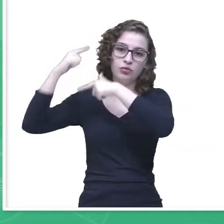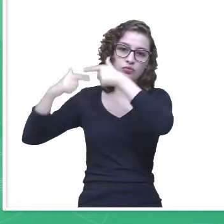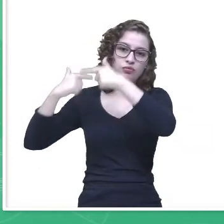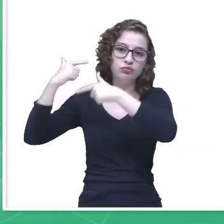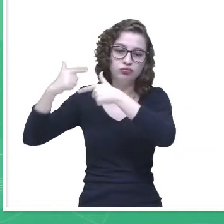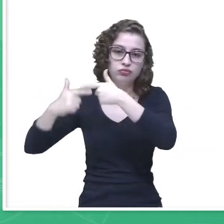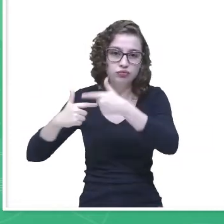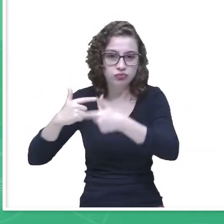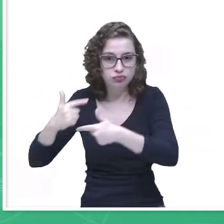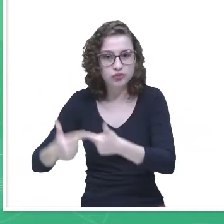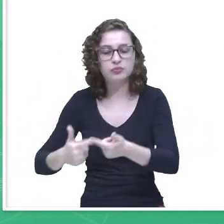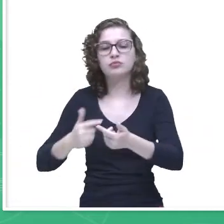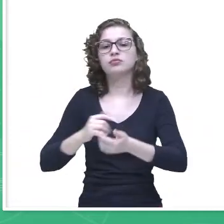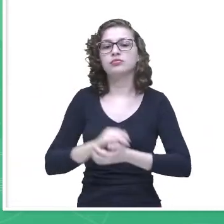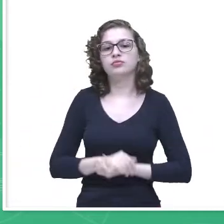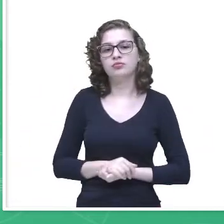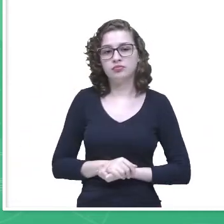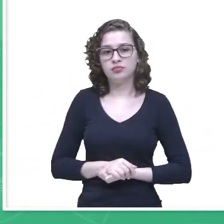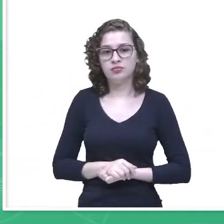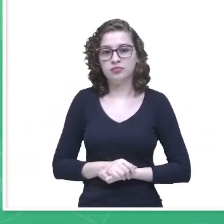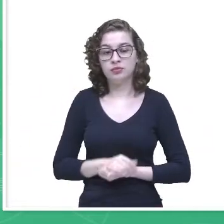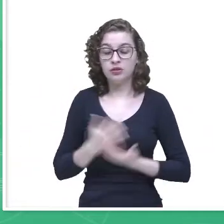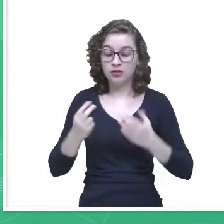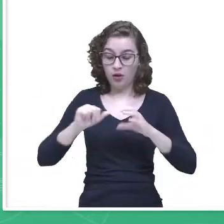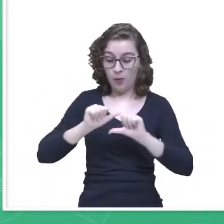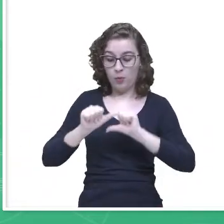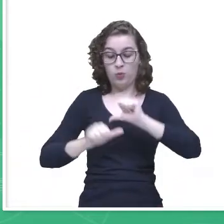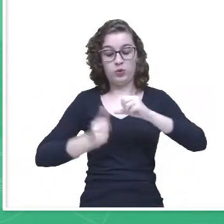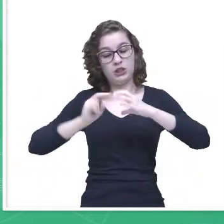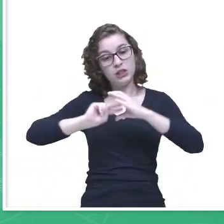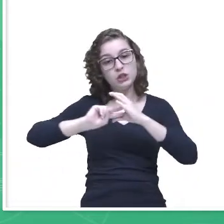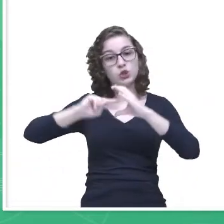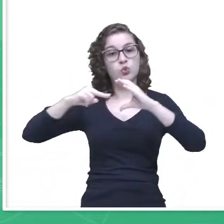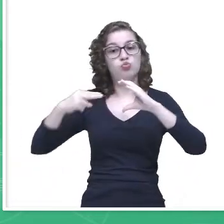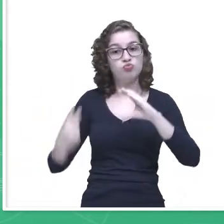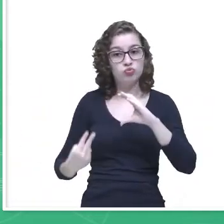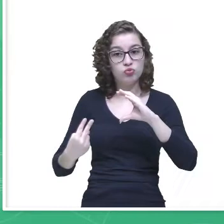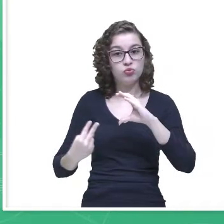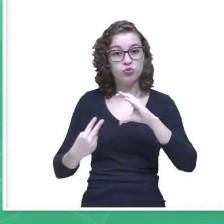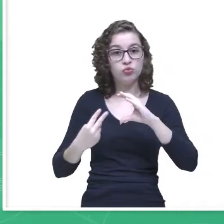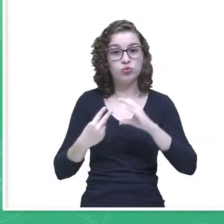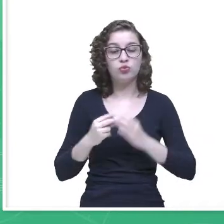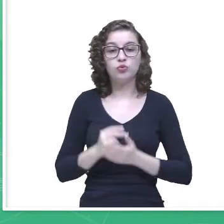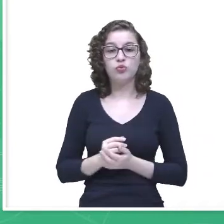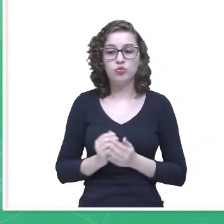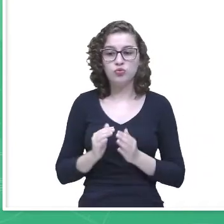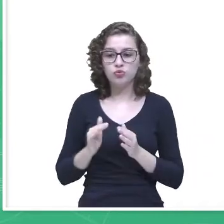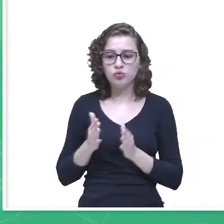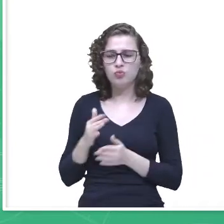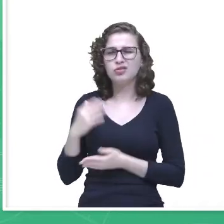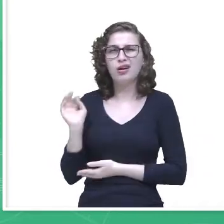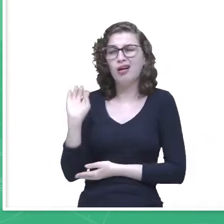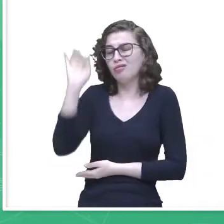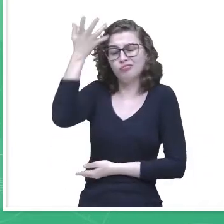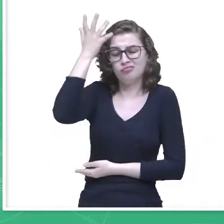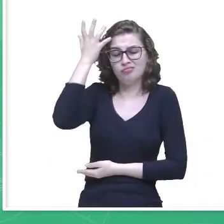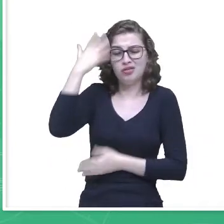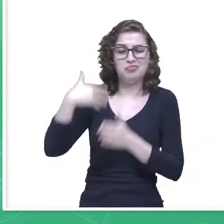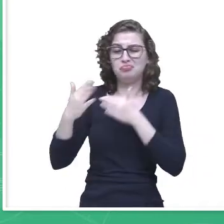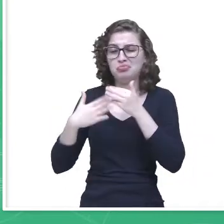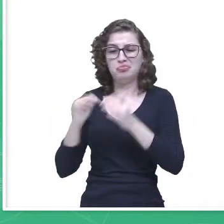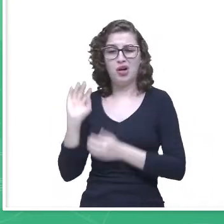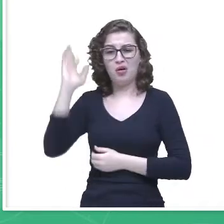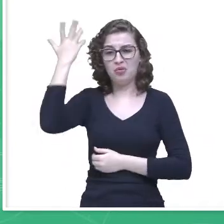ou não pode. Então, mutações cromossômicas são mudanças nos cromossomos que não estão previstas, são